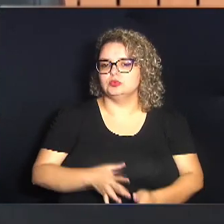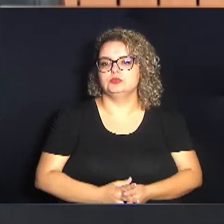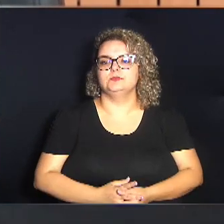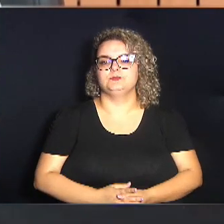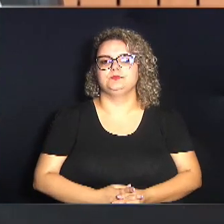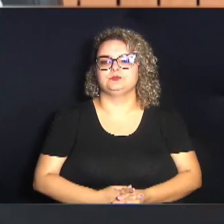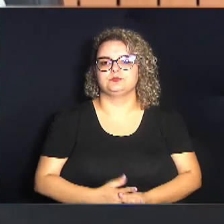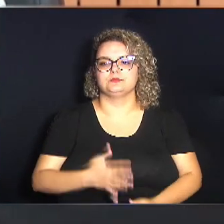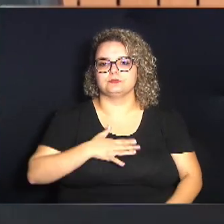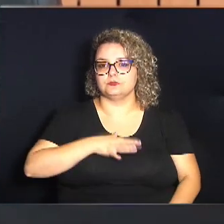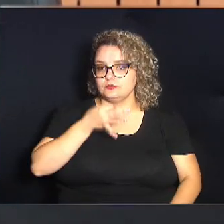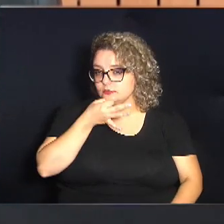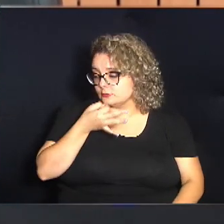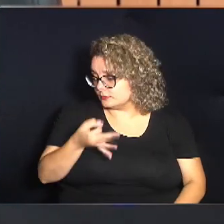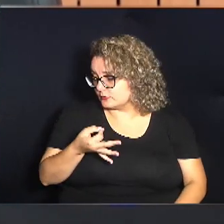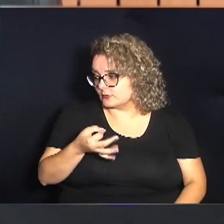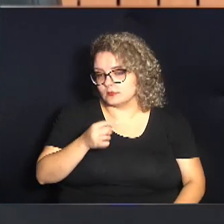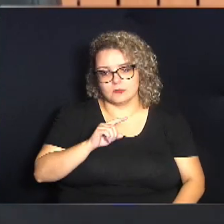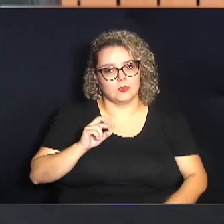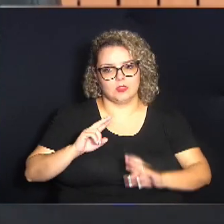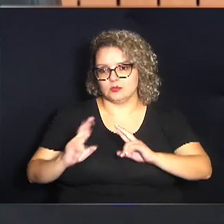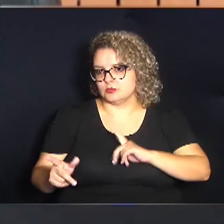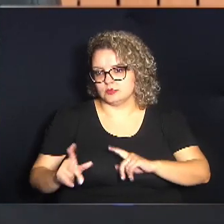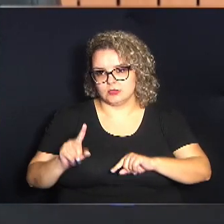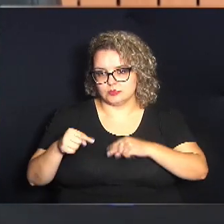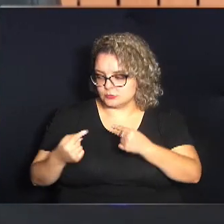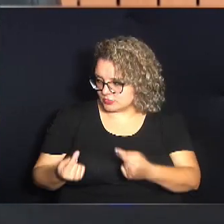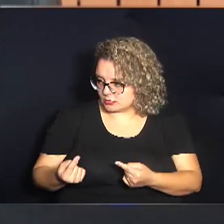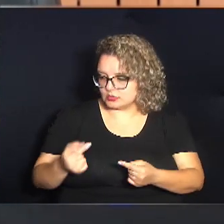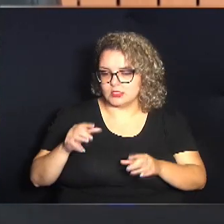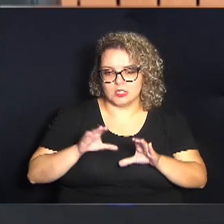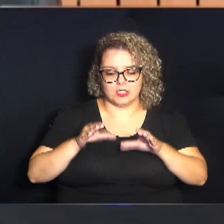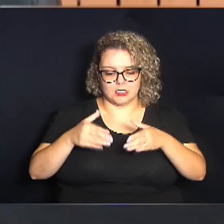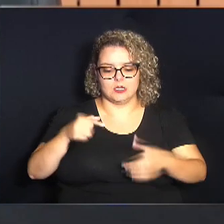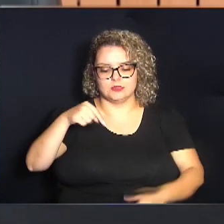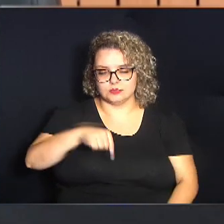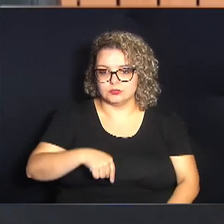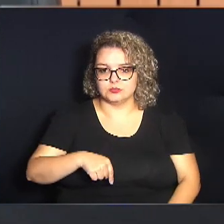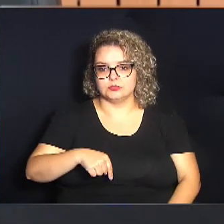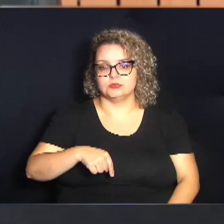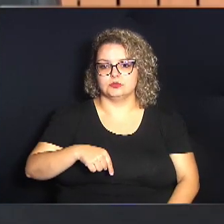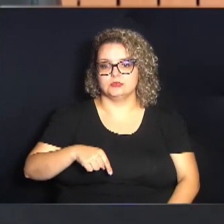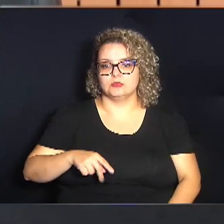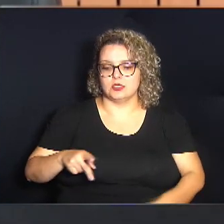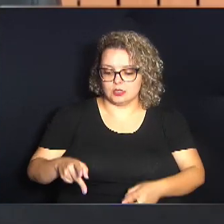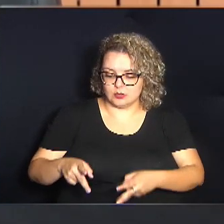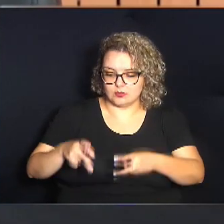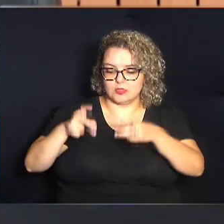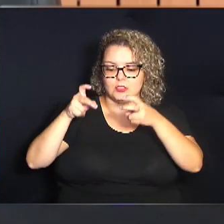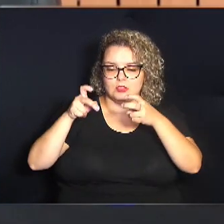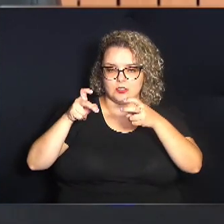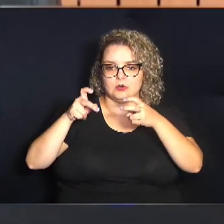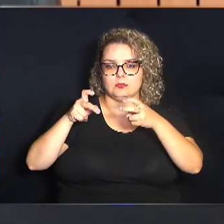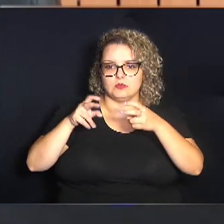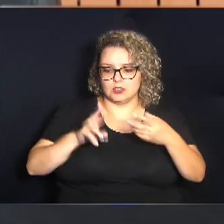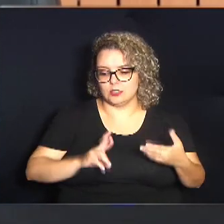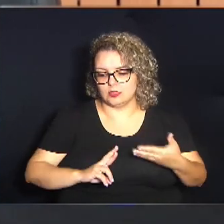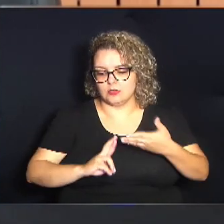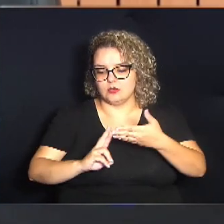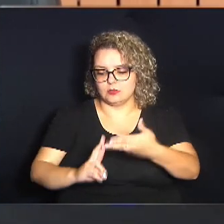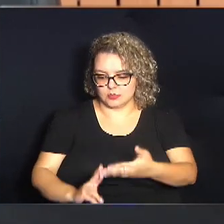a minha opinião não difere dos demais, no sentido de que esta comissão referende as